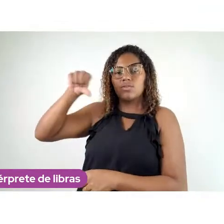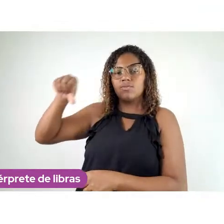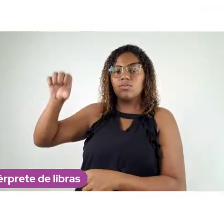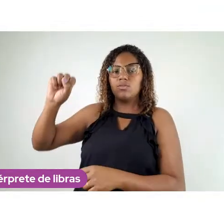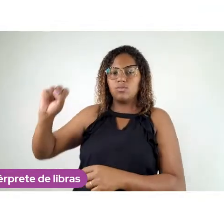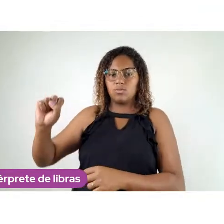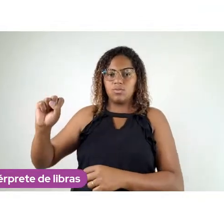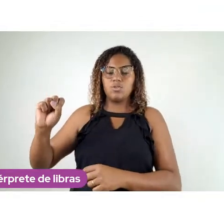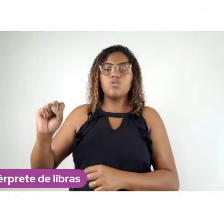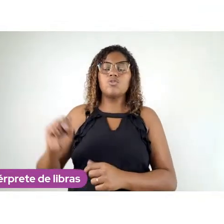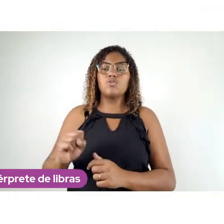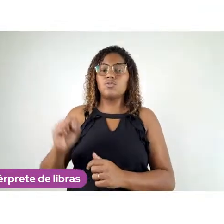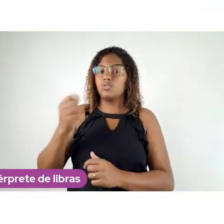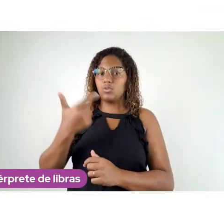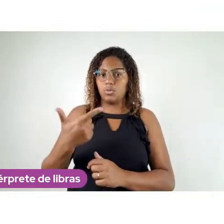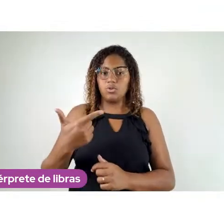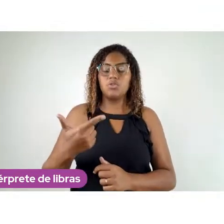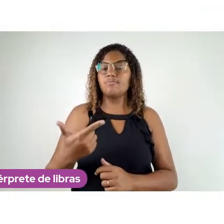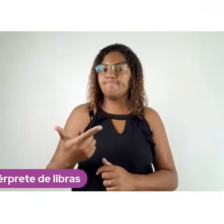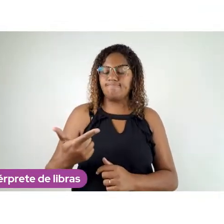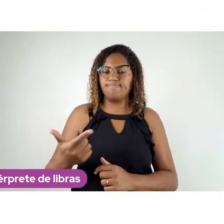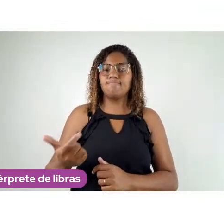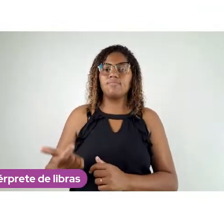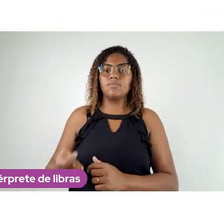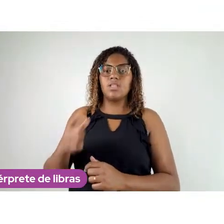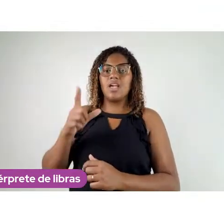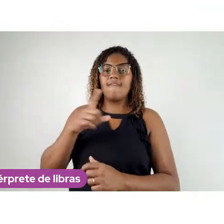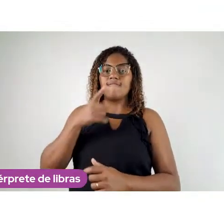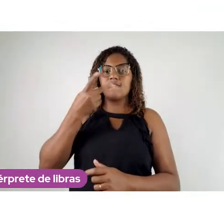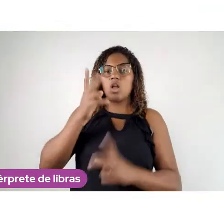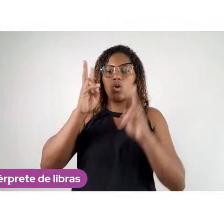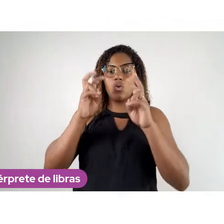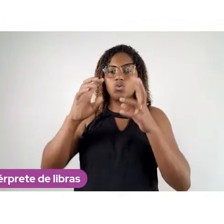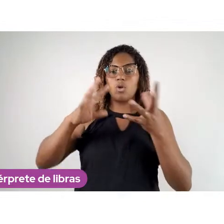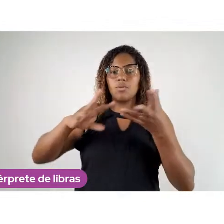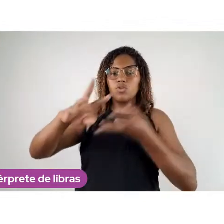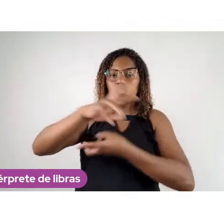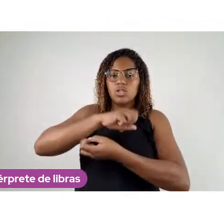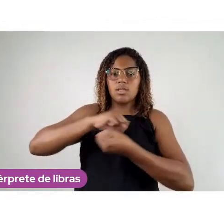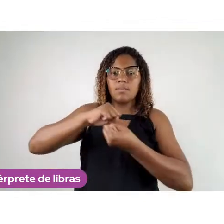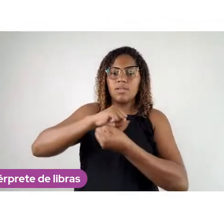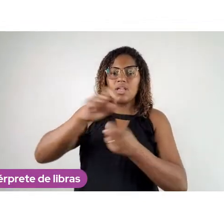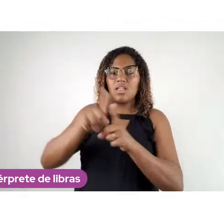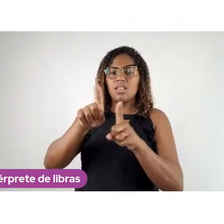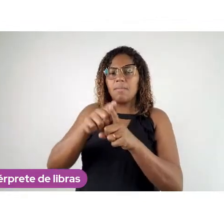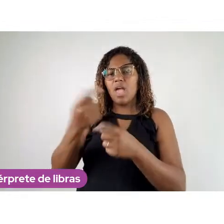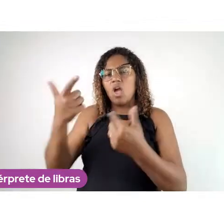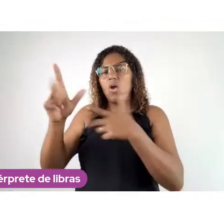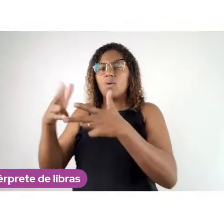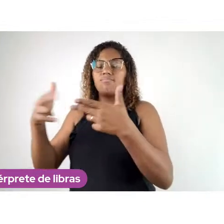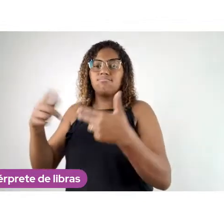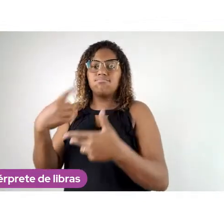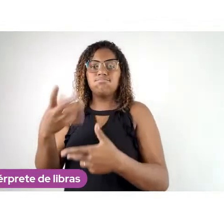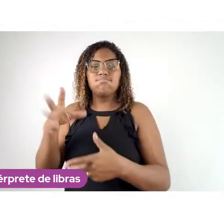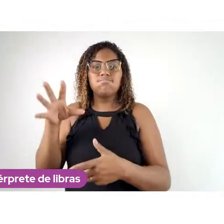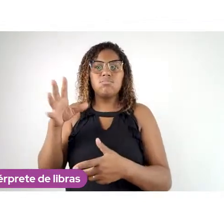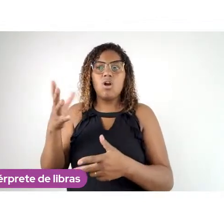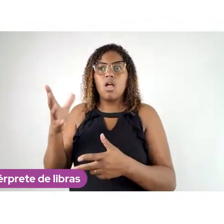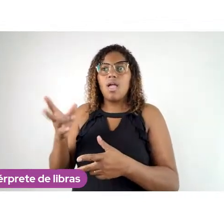né, onde se começou a falar sobre sustentabilidade e várias outras coisas que a gente ouve até hoje e que a gente colocou em